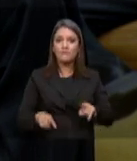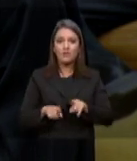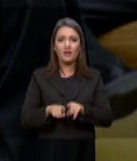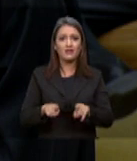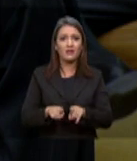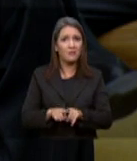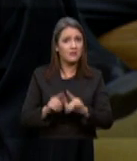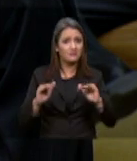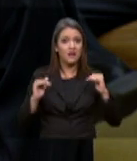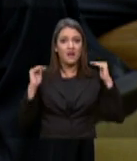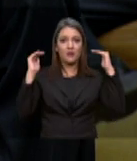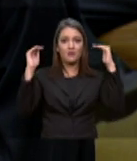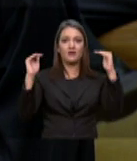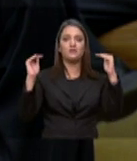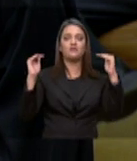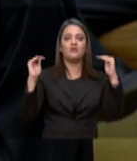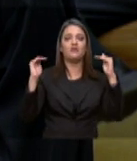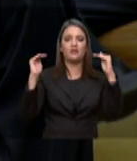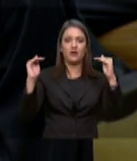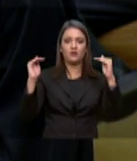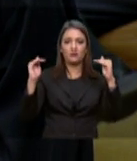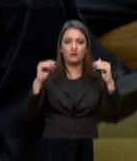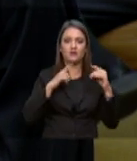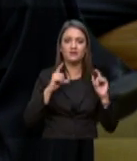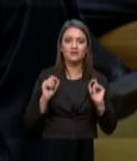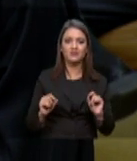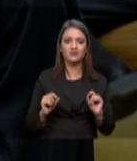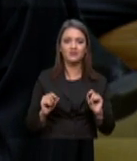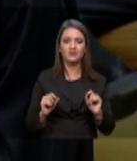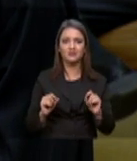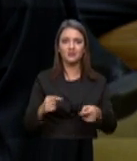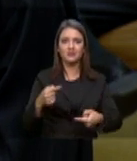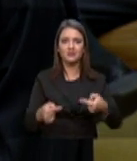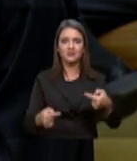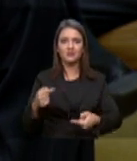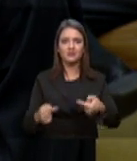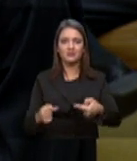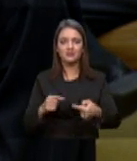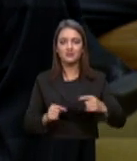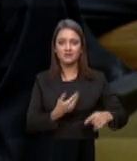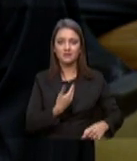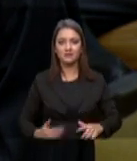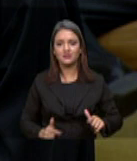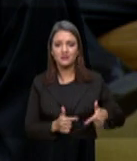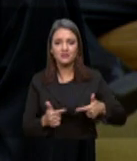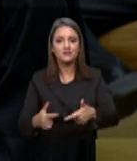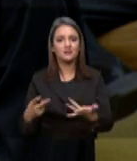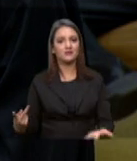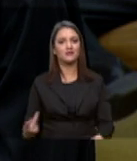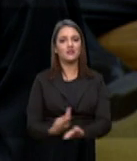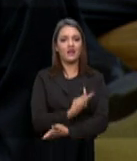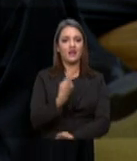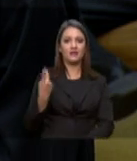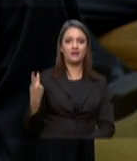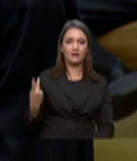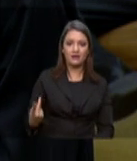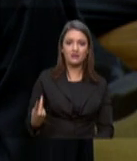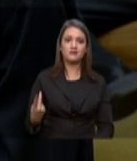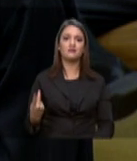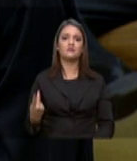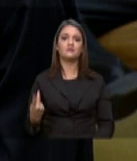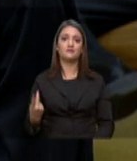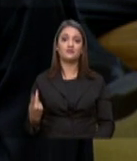tudo, que se proceda à execução de uma política pública existente e em vigor, que hoje se